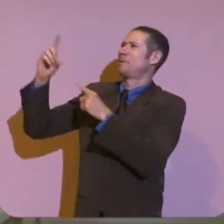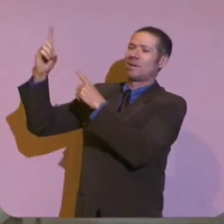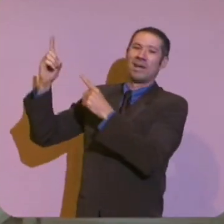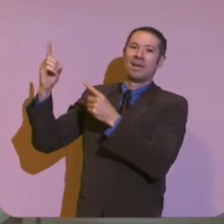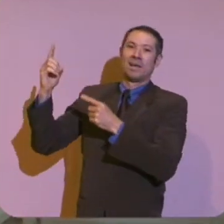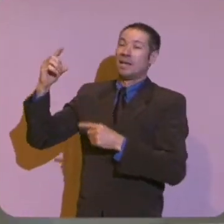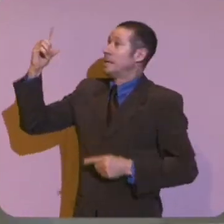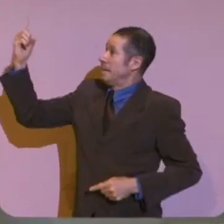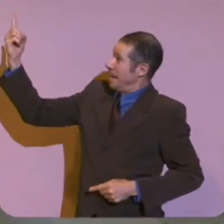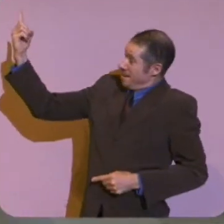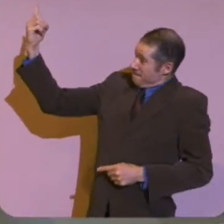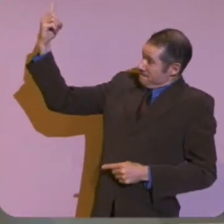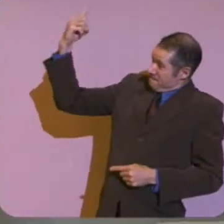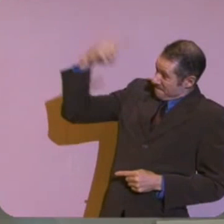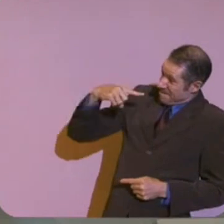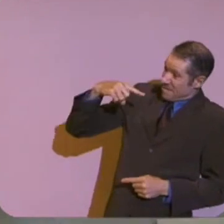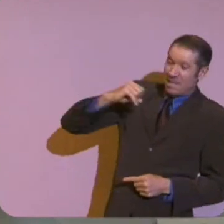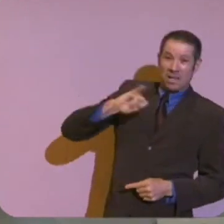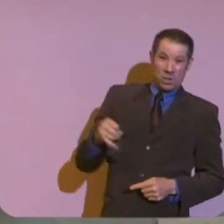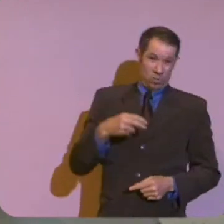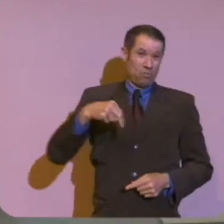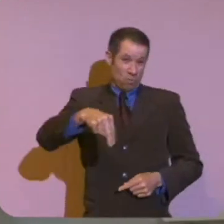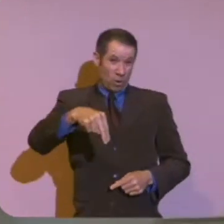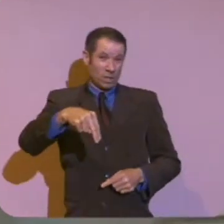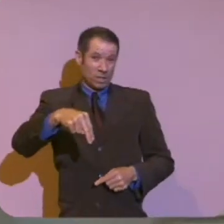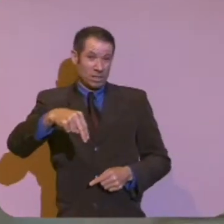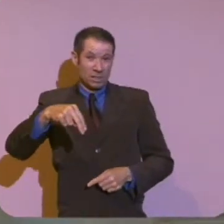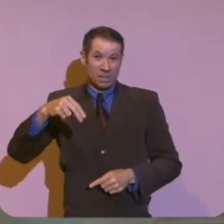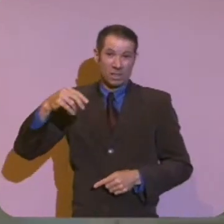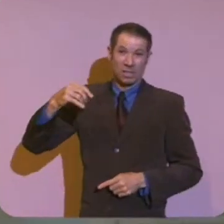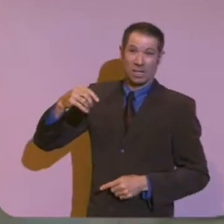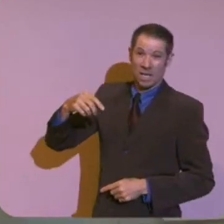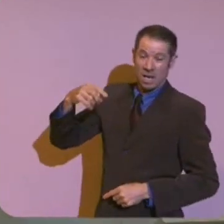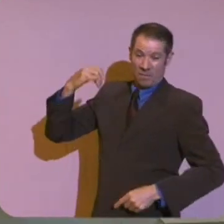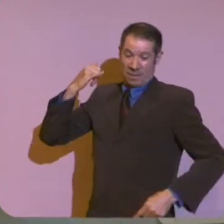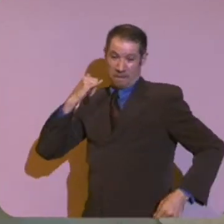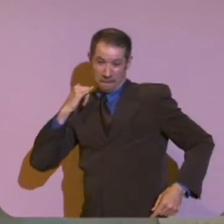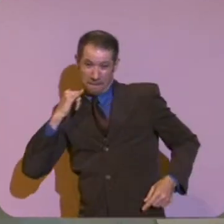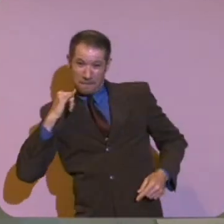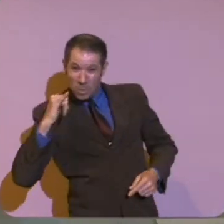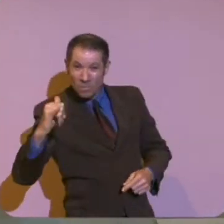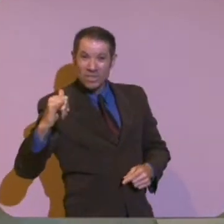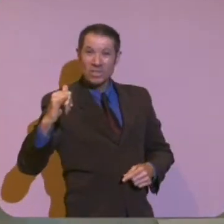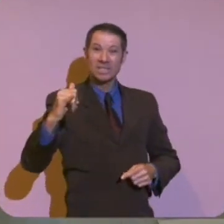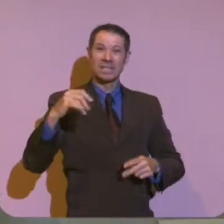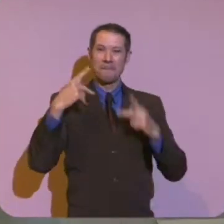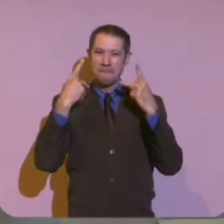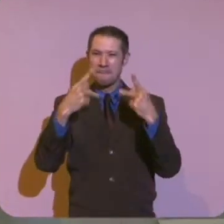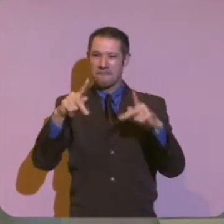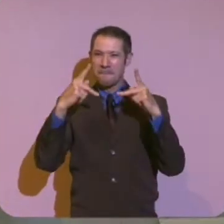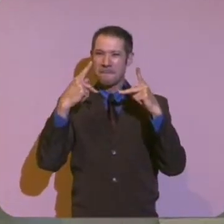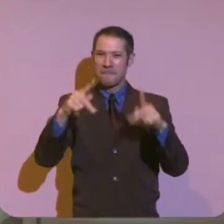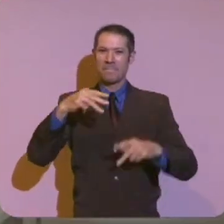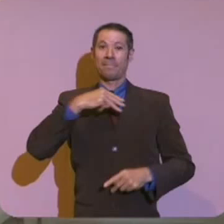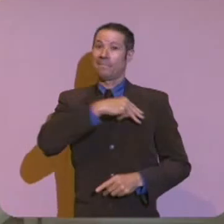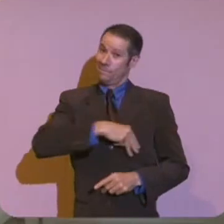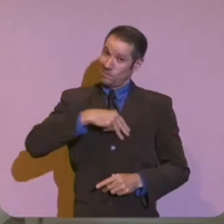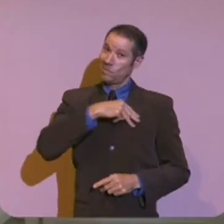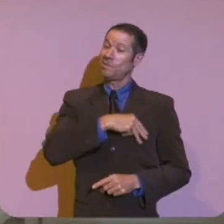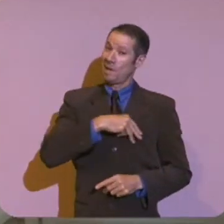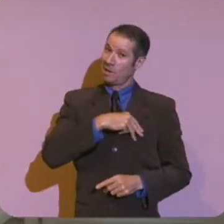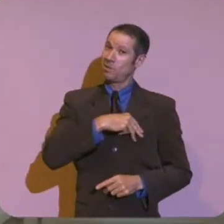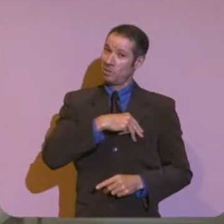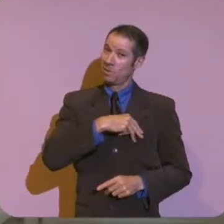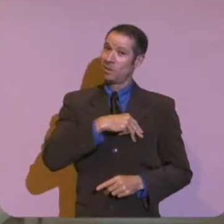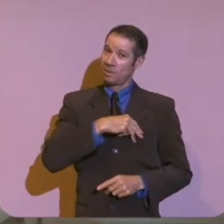uma ordem de Deus, uma ordem que era para que ele fosse profetizar, pregar a mensagem, para ser missionário